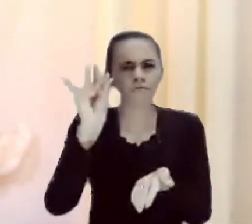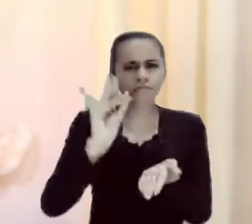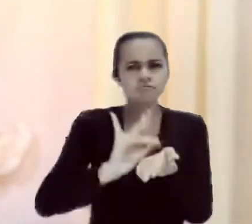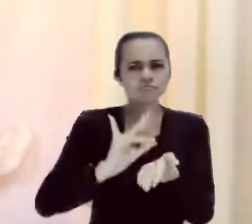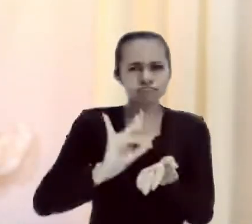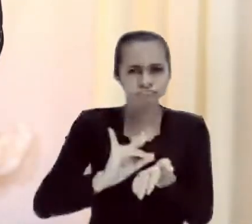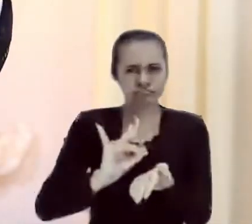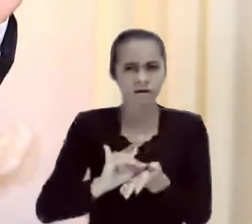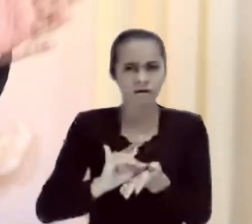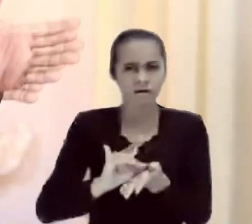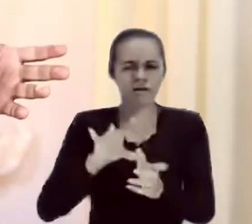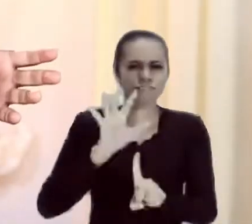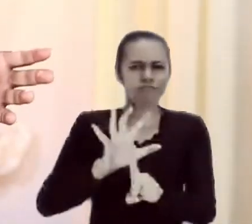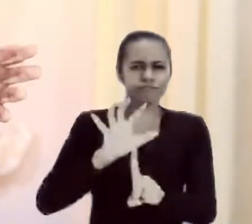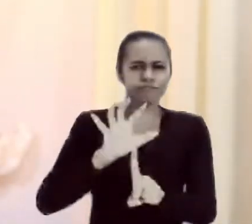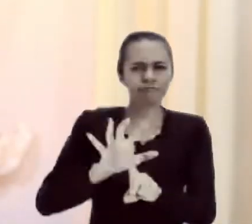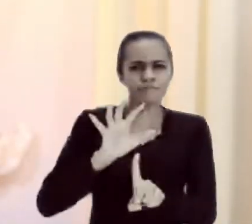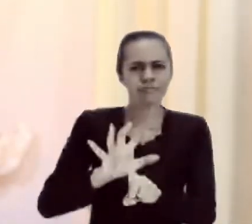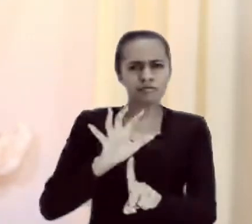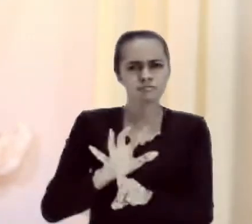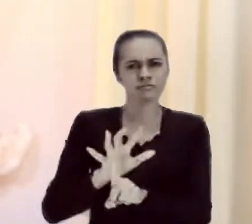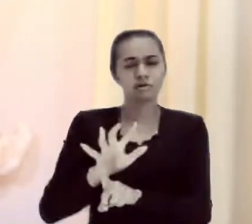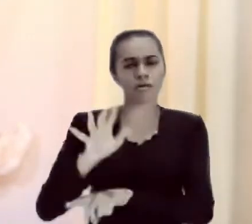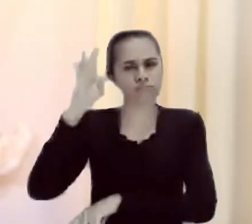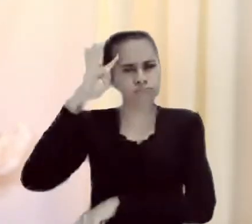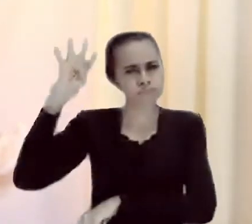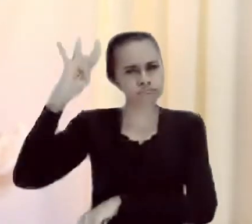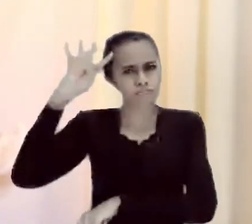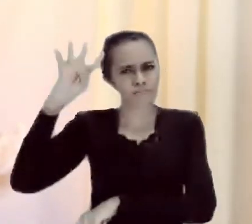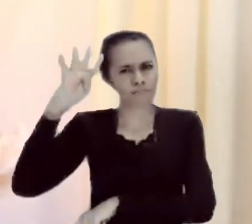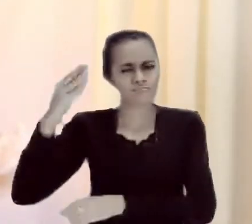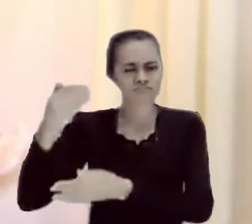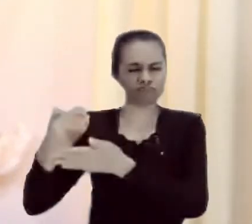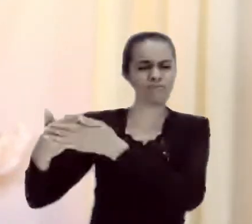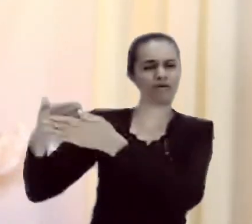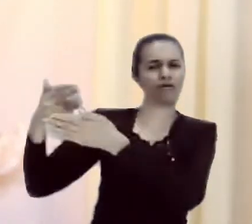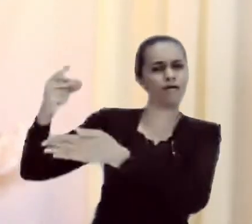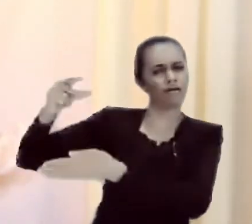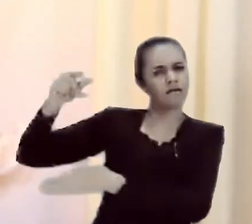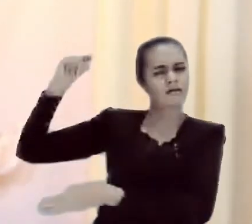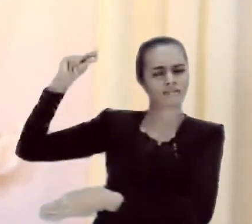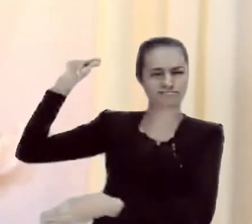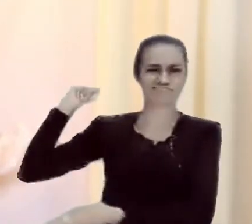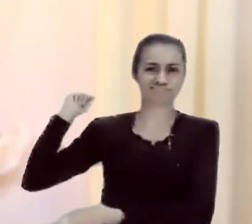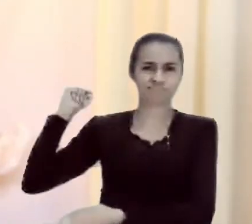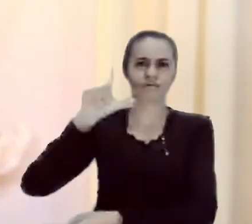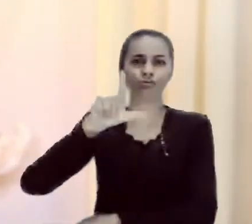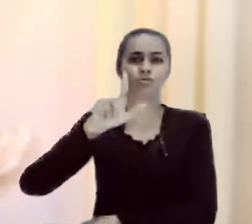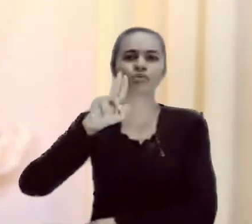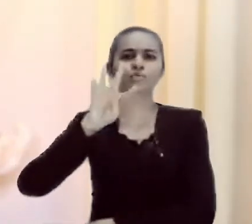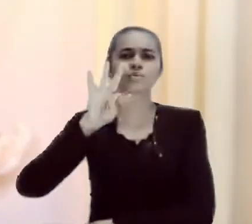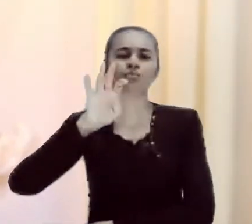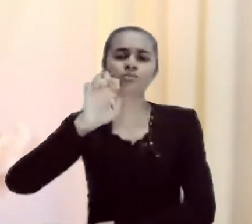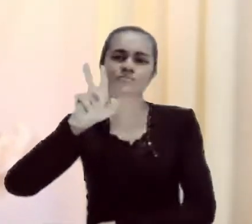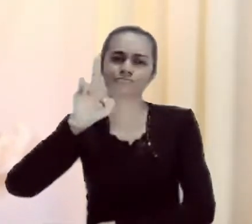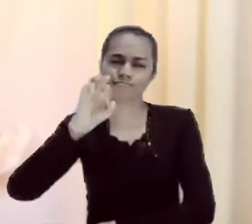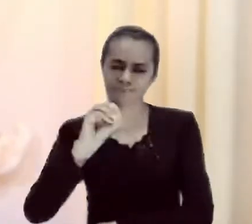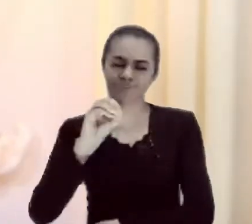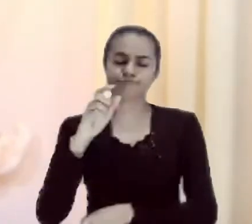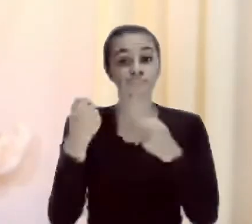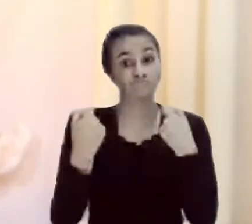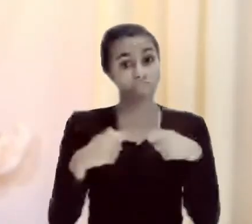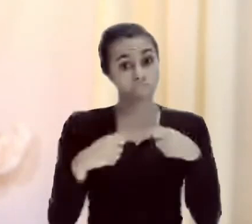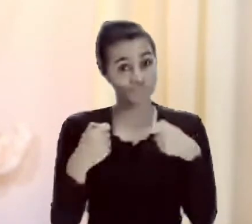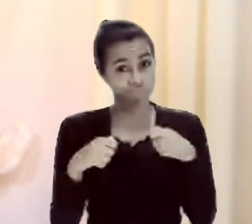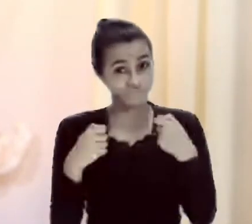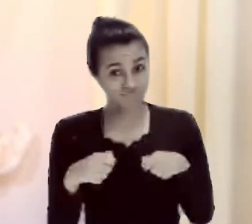pensamento cristão desde os tempos de Lutero. Contudo, eu acredito que nós precisamos explorar um pouco mais uma